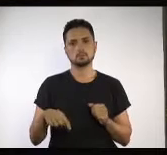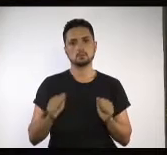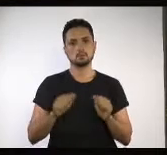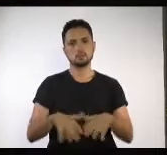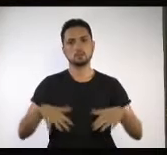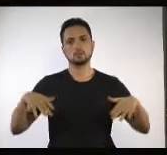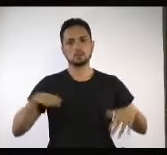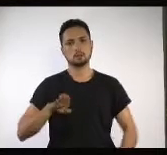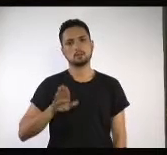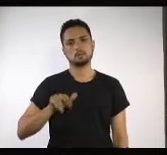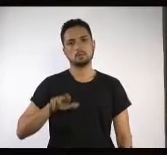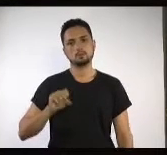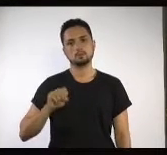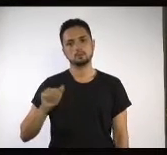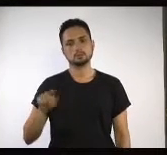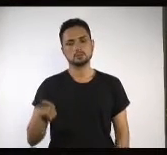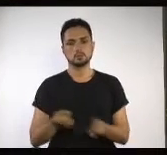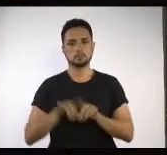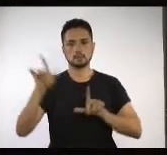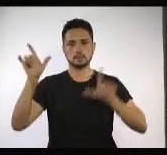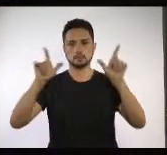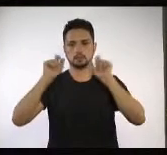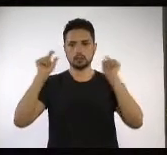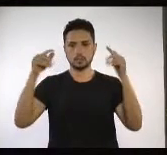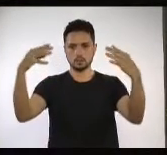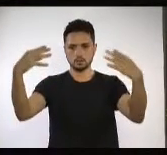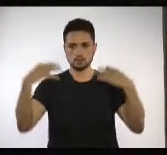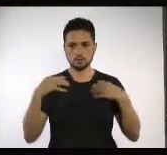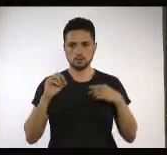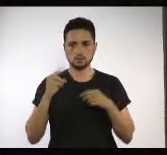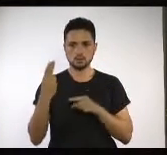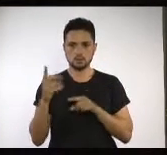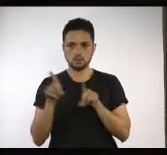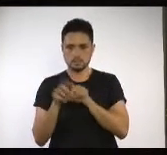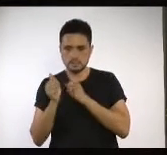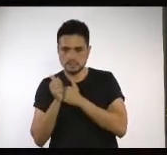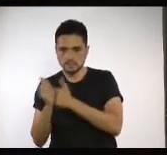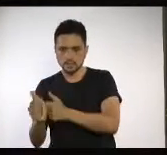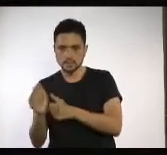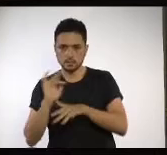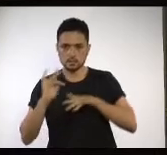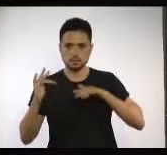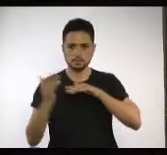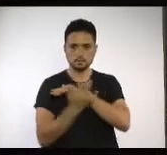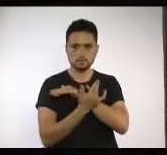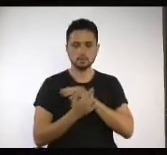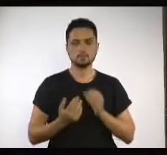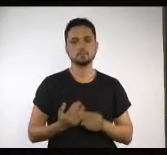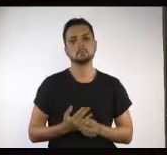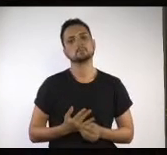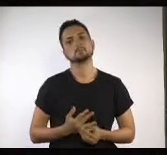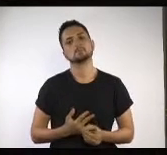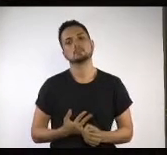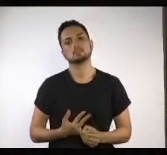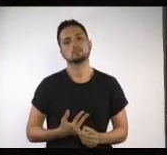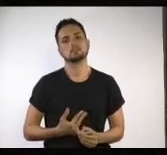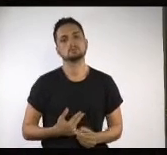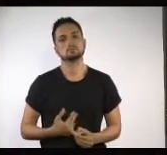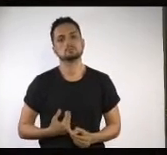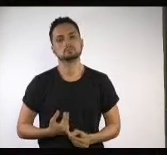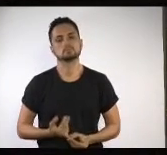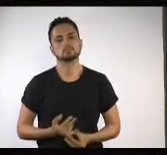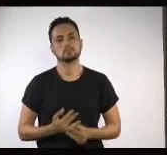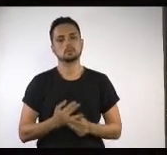Sobrinho, cidadãs e cidadãos que nos seguem pelas redes sociais, nos assistem pela TV Alerj,